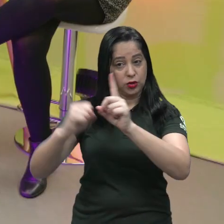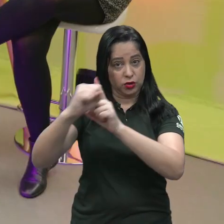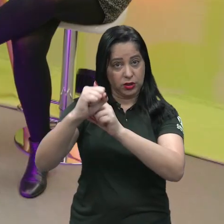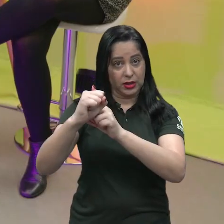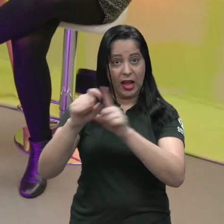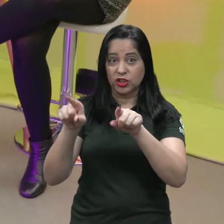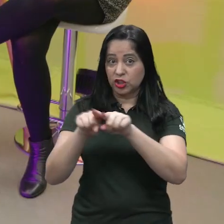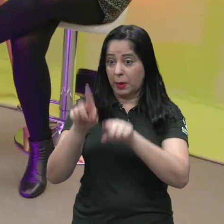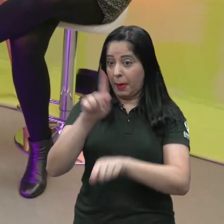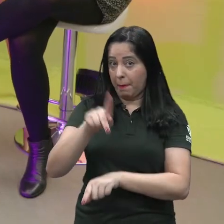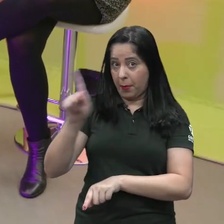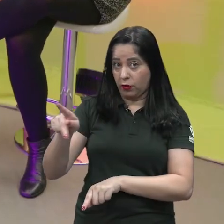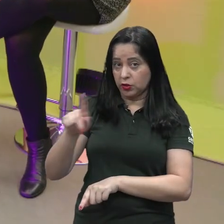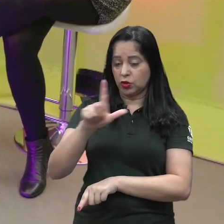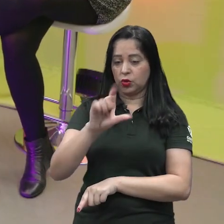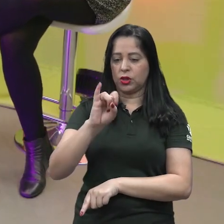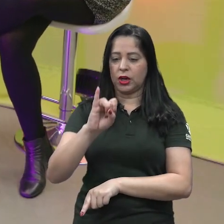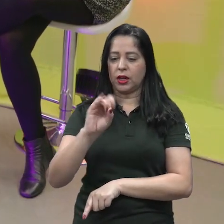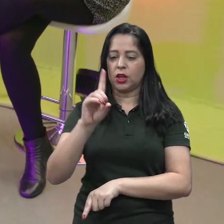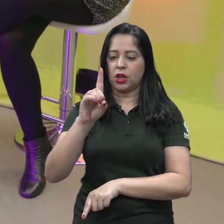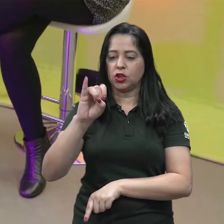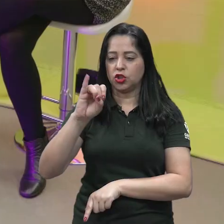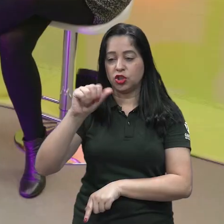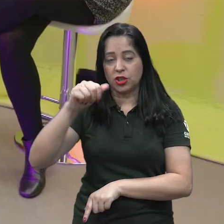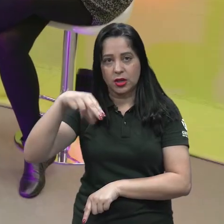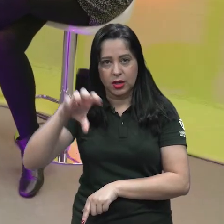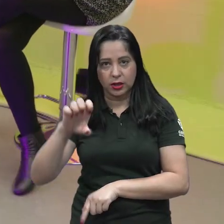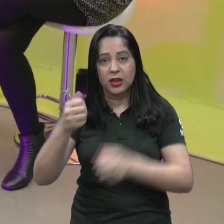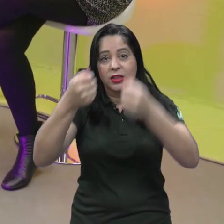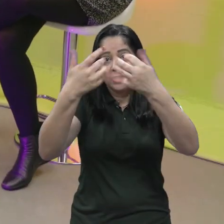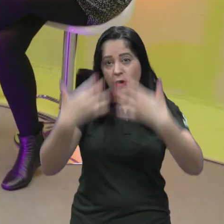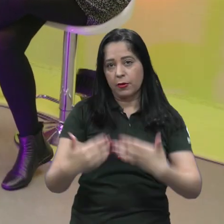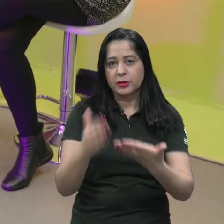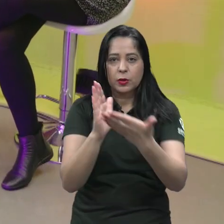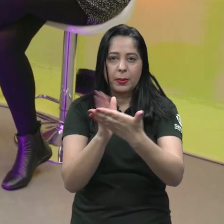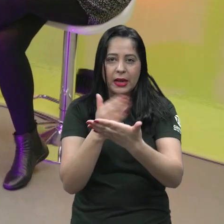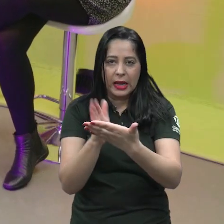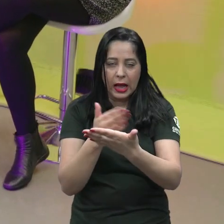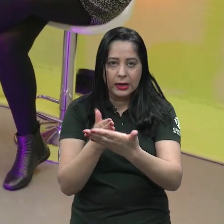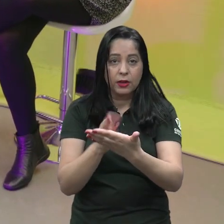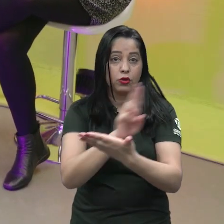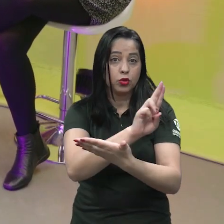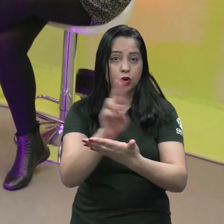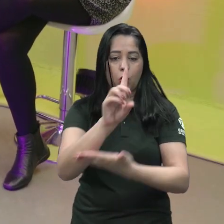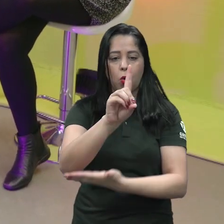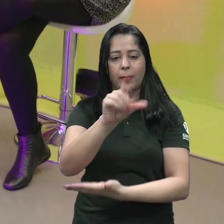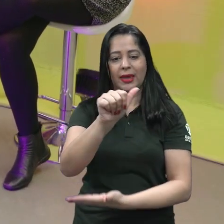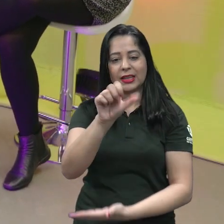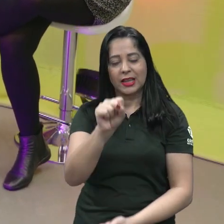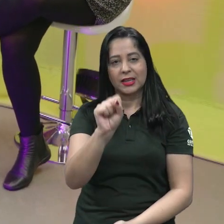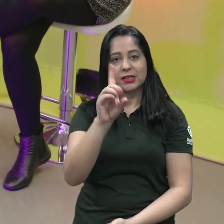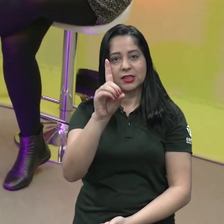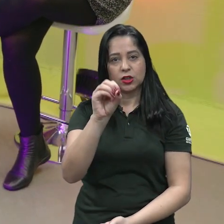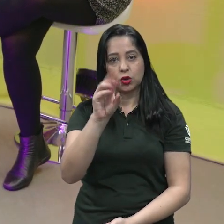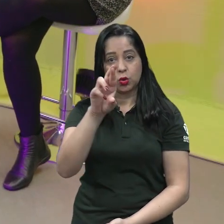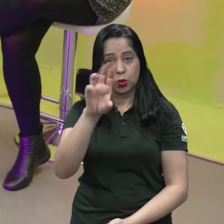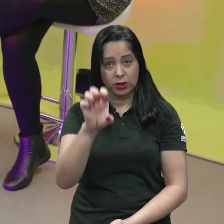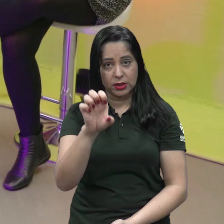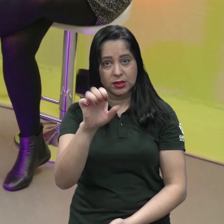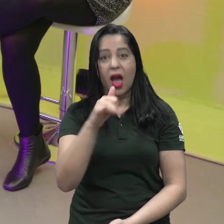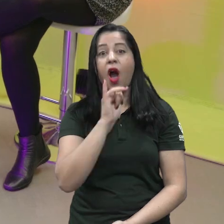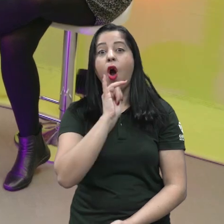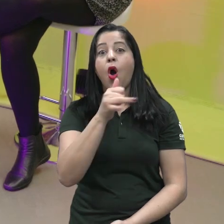Lidiane Maciel, que está contando um pouquinho sobre a trajetória desse livro que está aqui pertinho dela, que é o Das Dores, que conta a história da Maria das Dores,